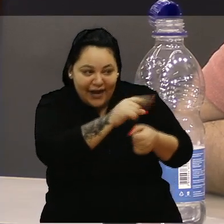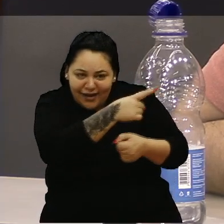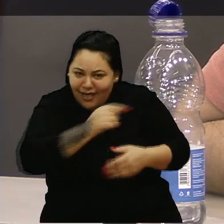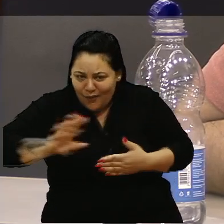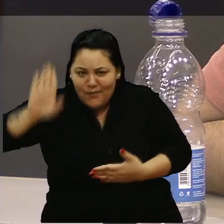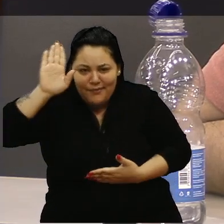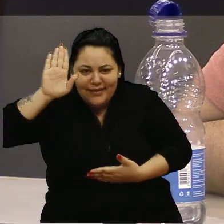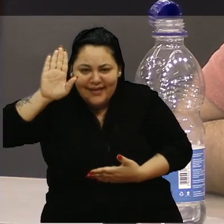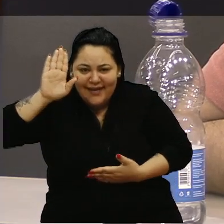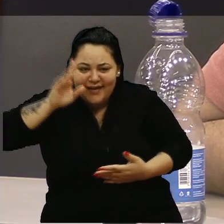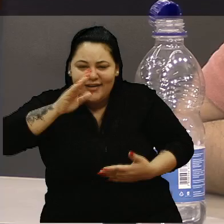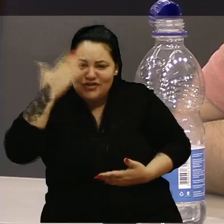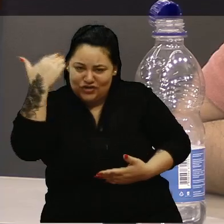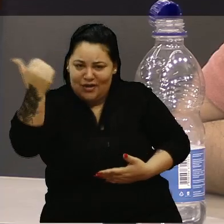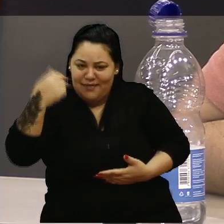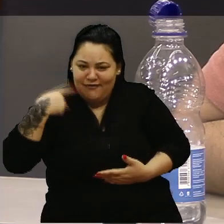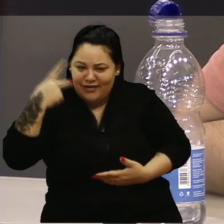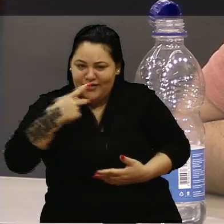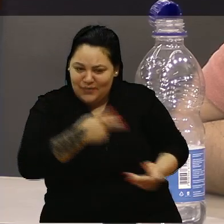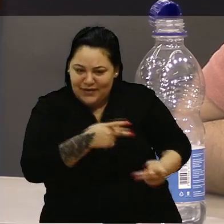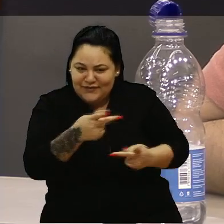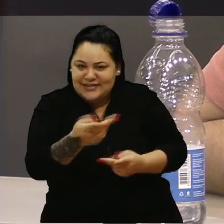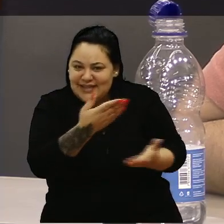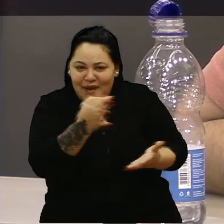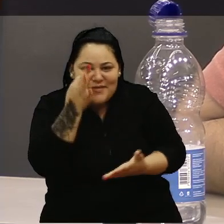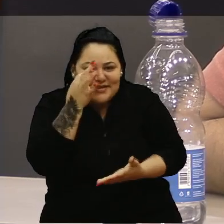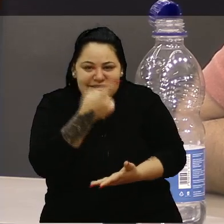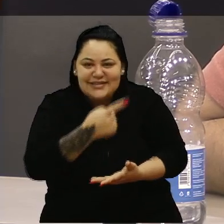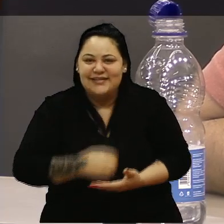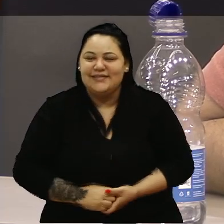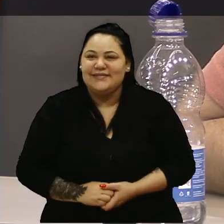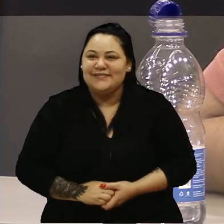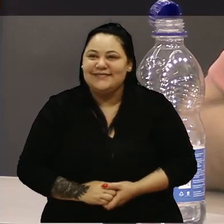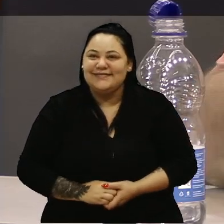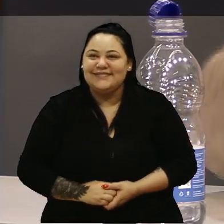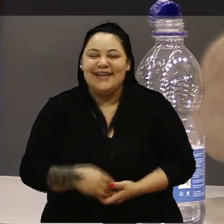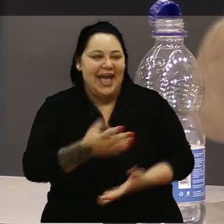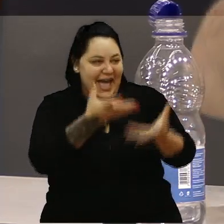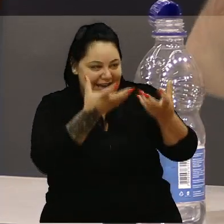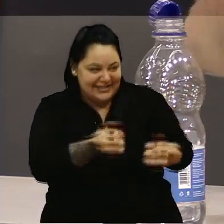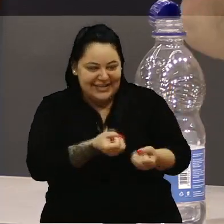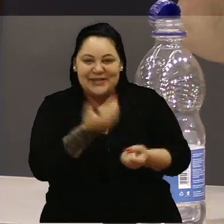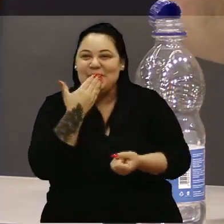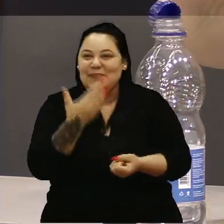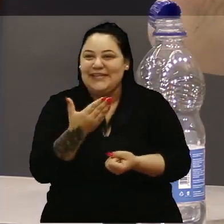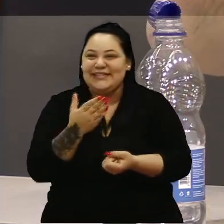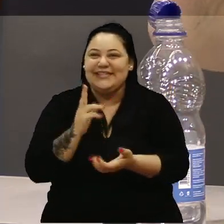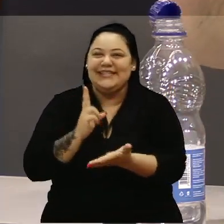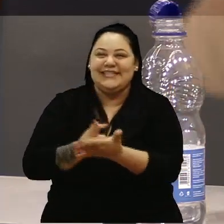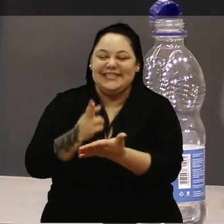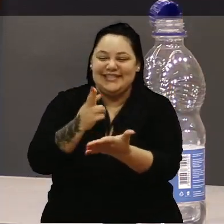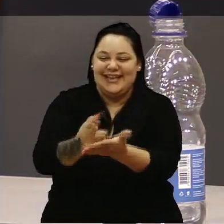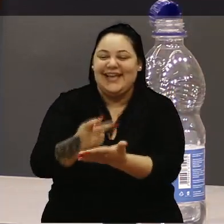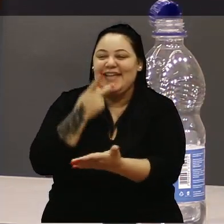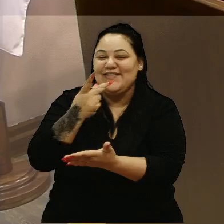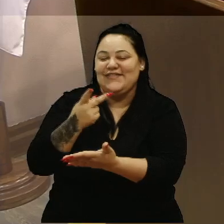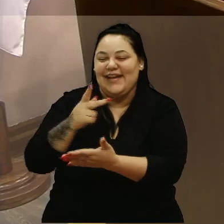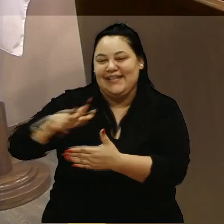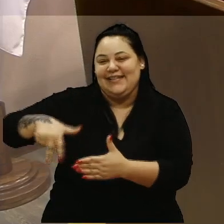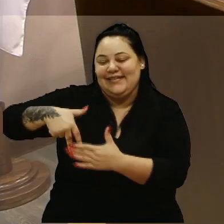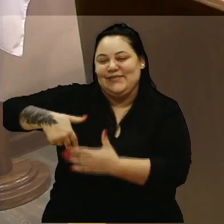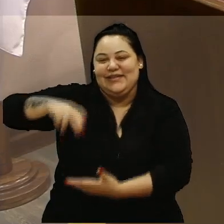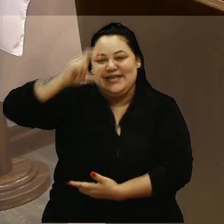aqui publicamente para nos levar lá, ser nossa guia. Deferida a solicitação. Segue em declaração de líder, vereadora